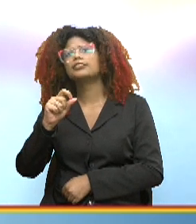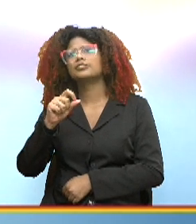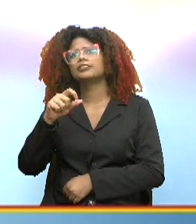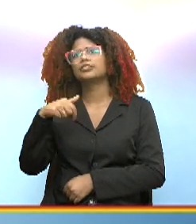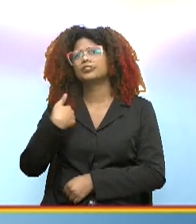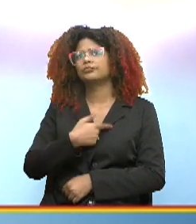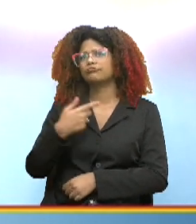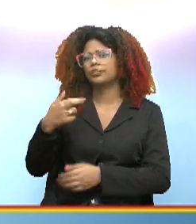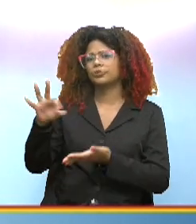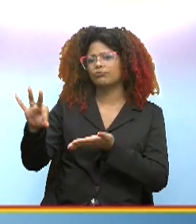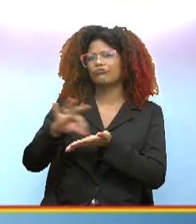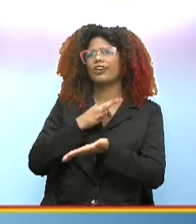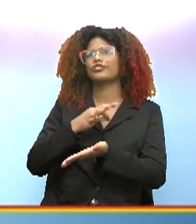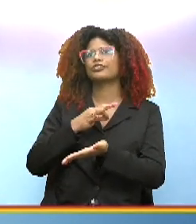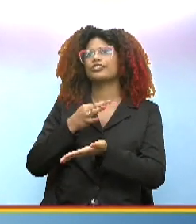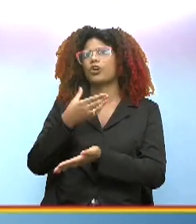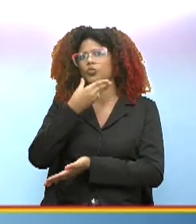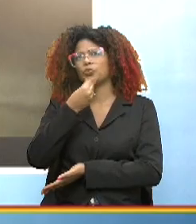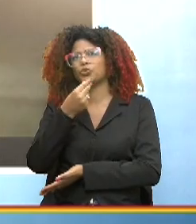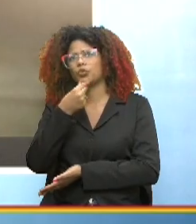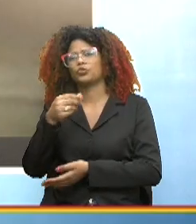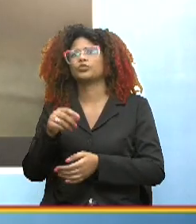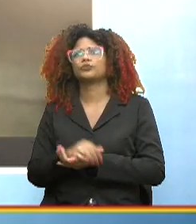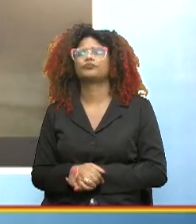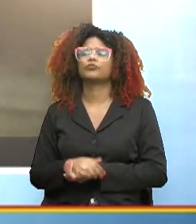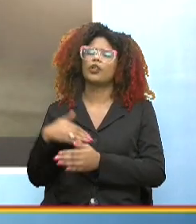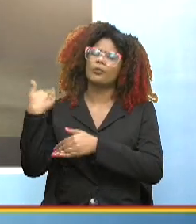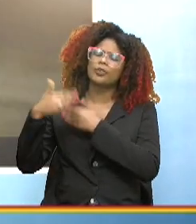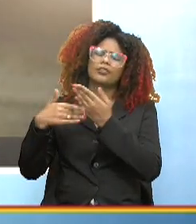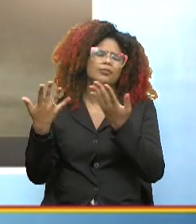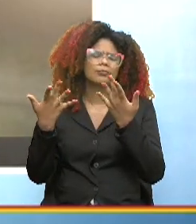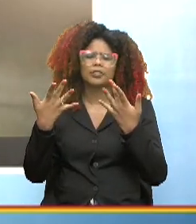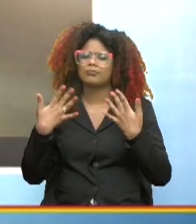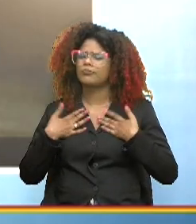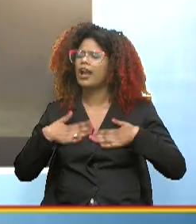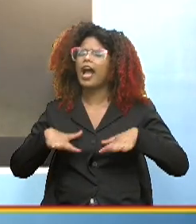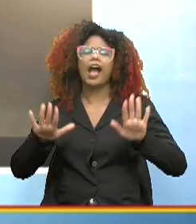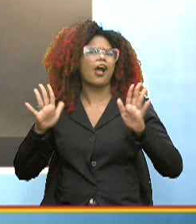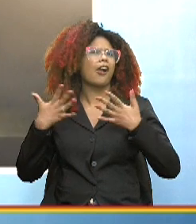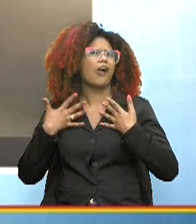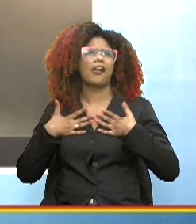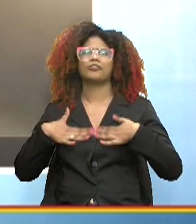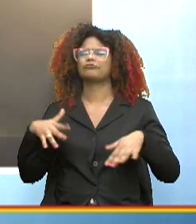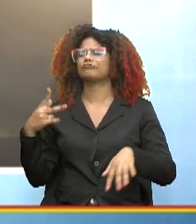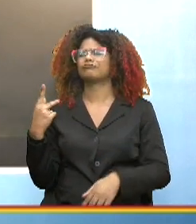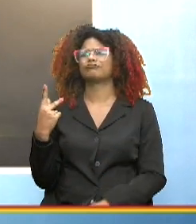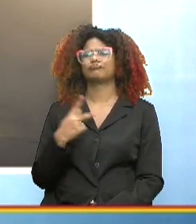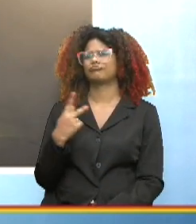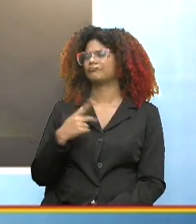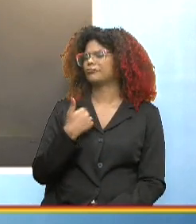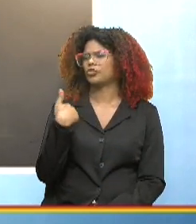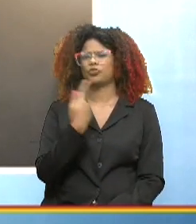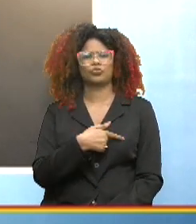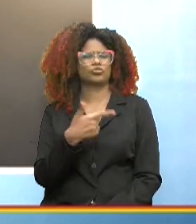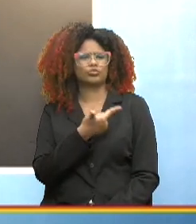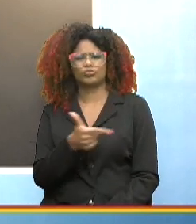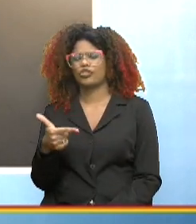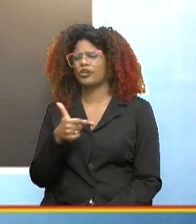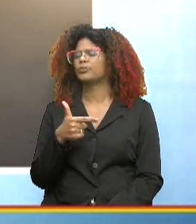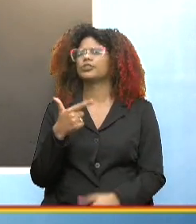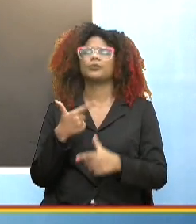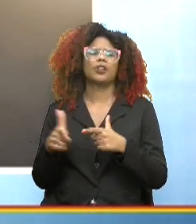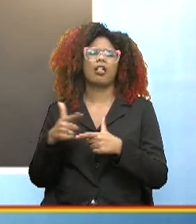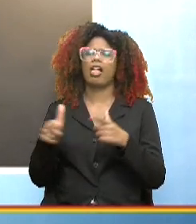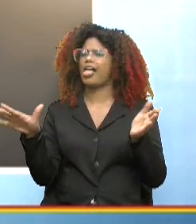muito legal um processo foi tranquilíssimo tranquilíssimo a gente não teve problema nenhum em nenhum